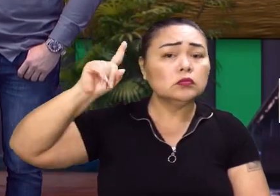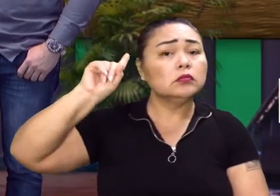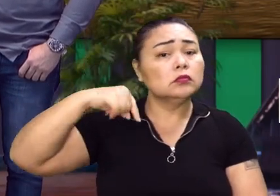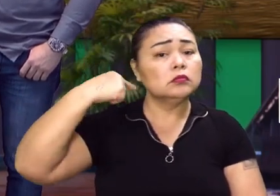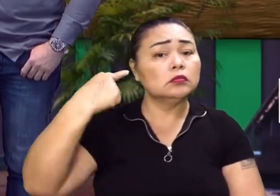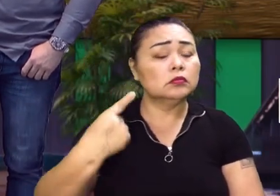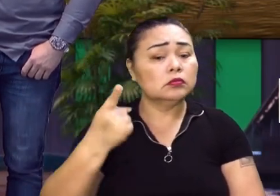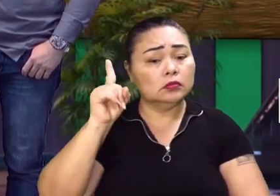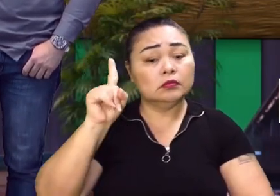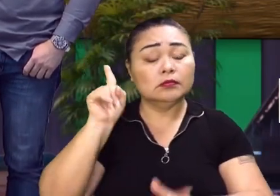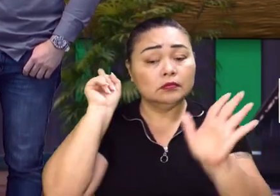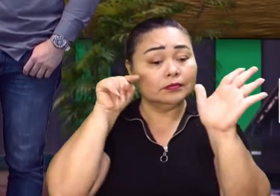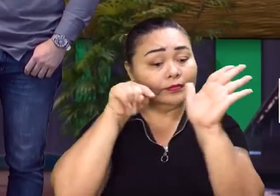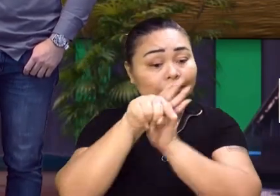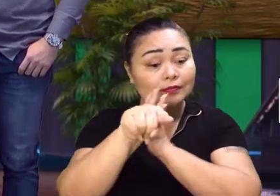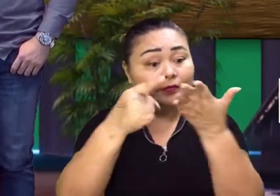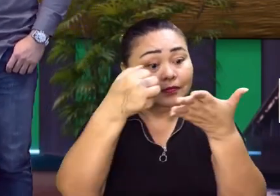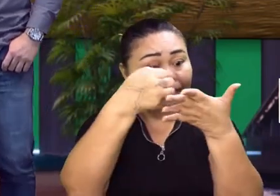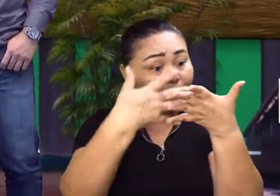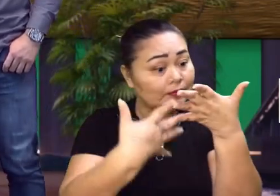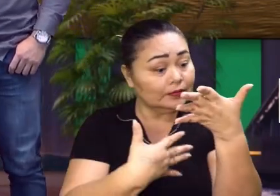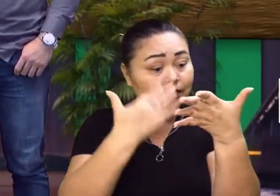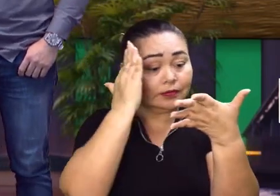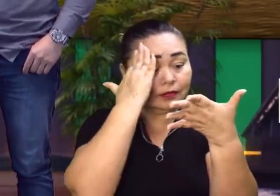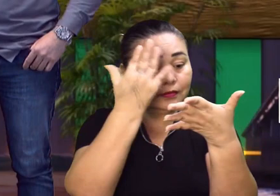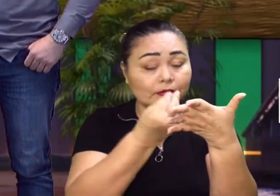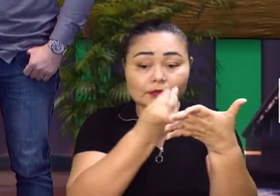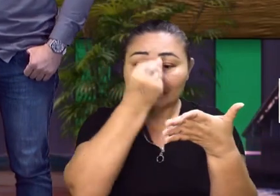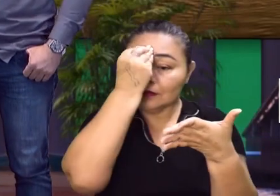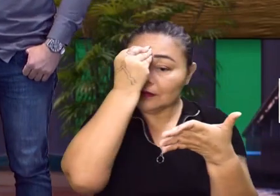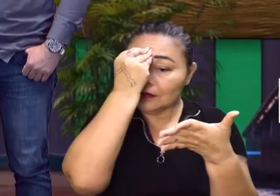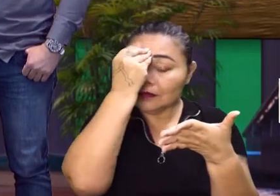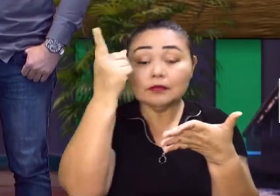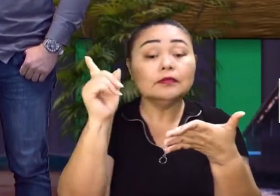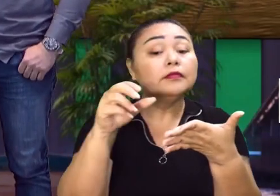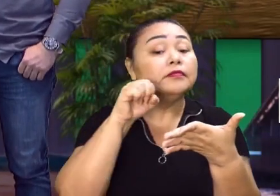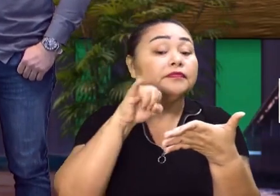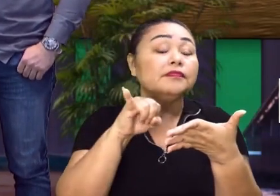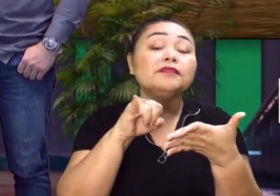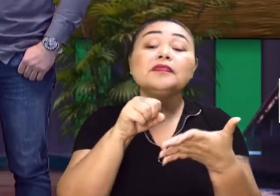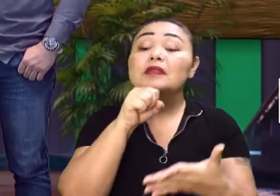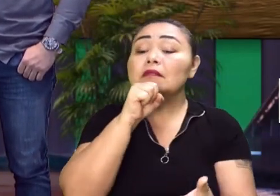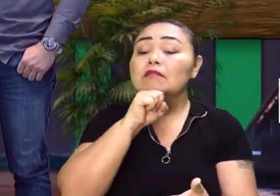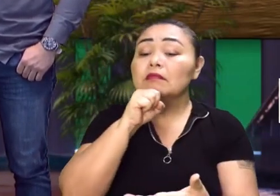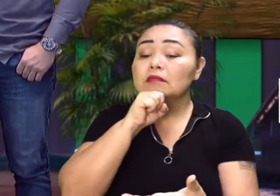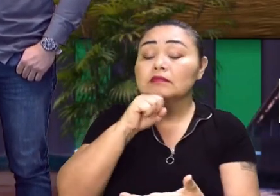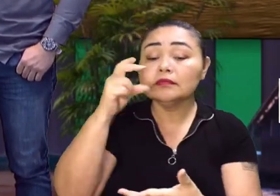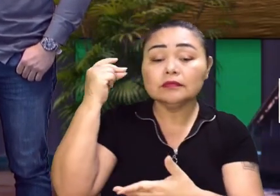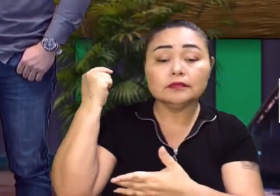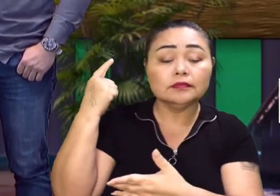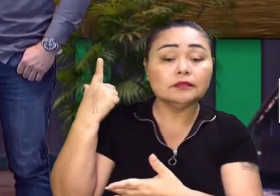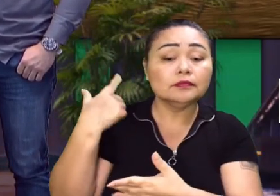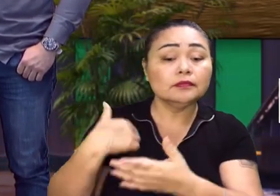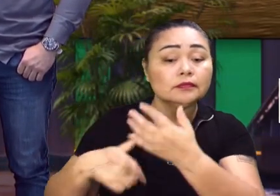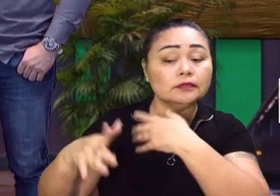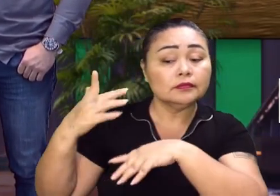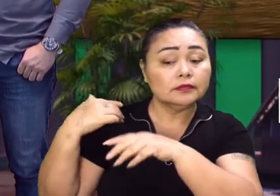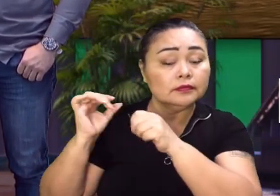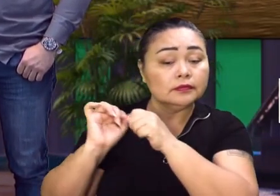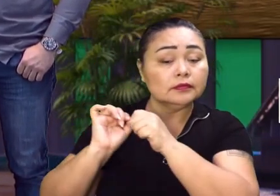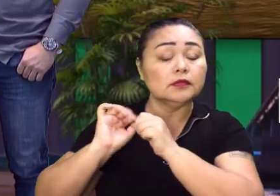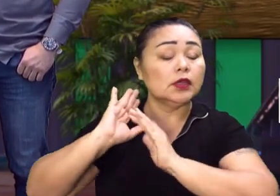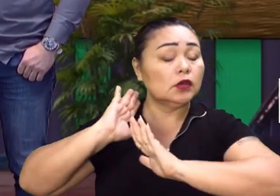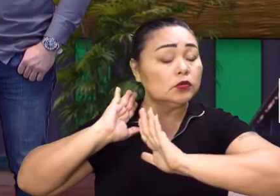para você entender uma questão inteira com certeza exatamente se é antiga já passou